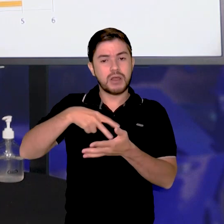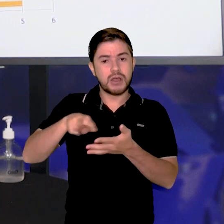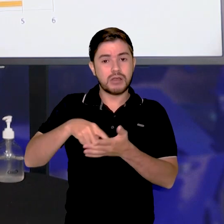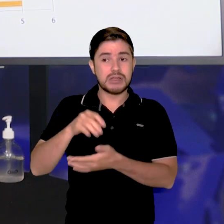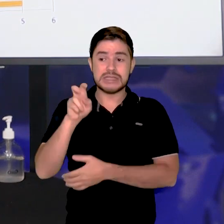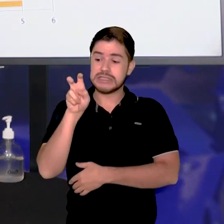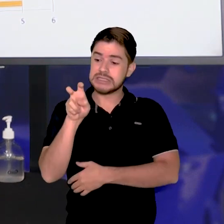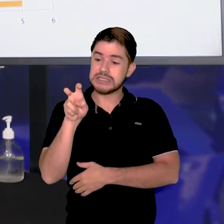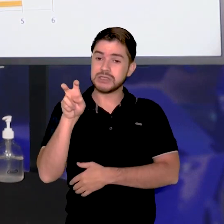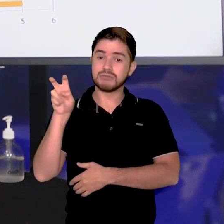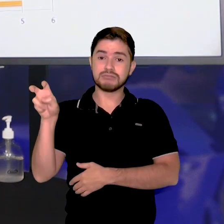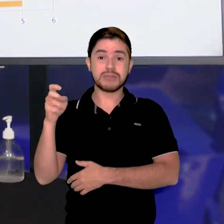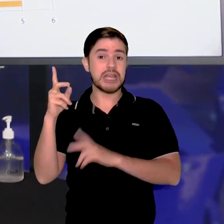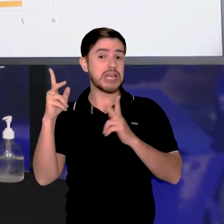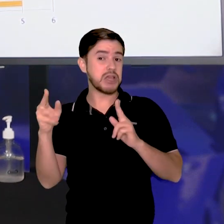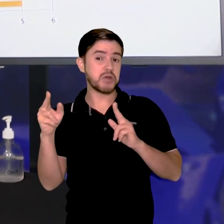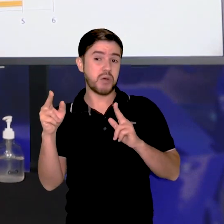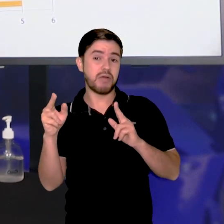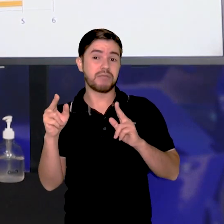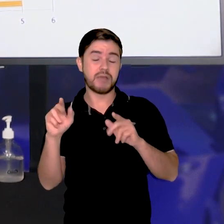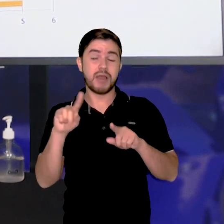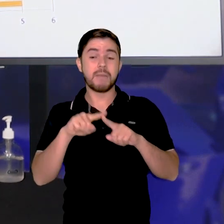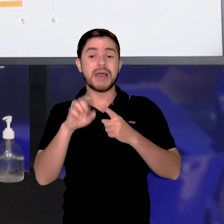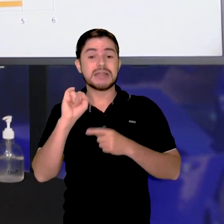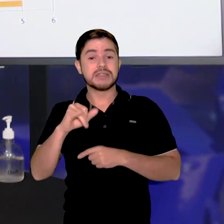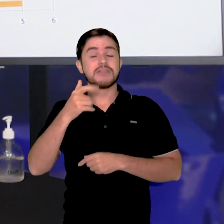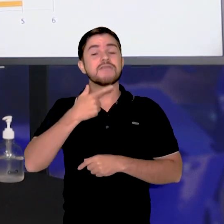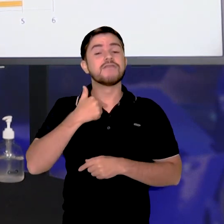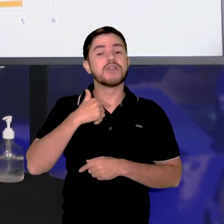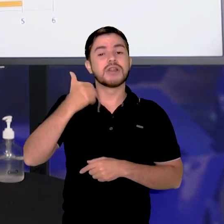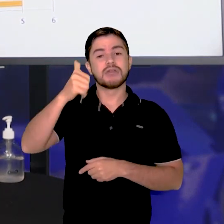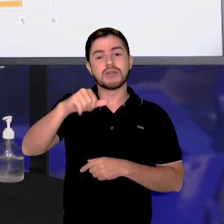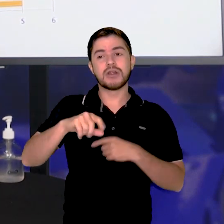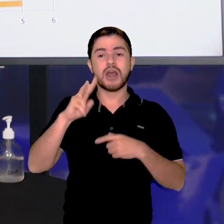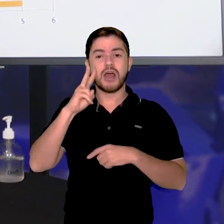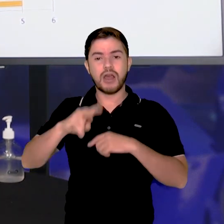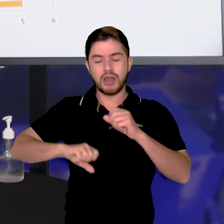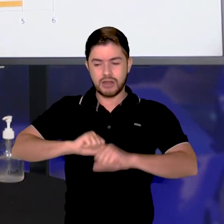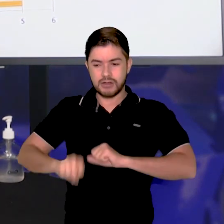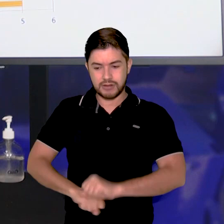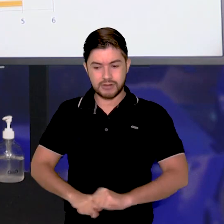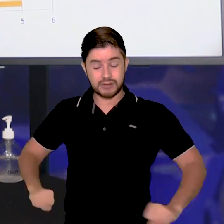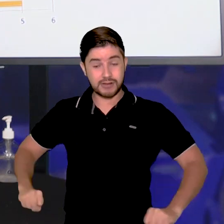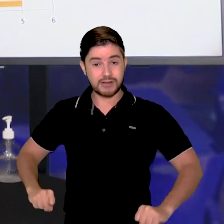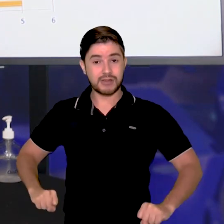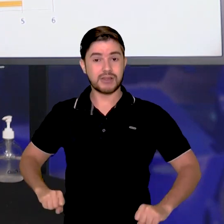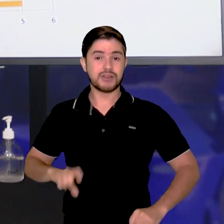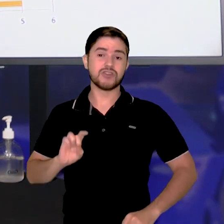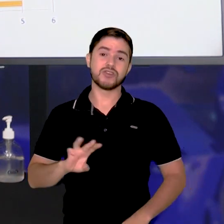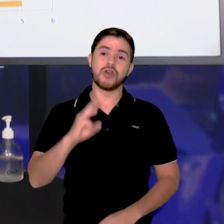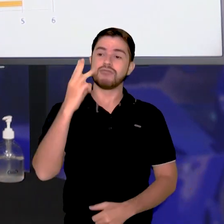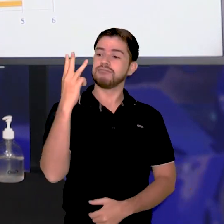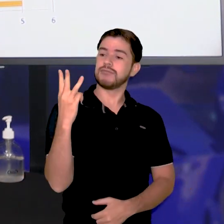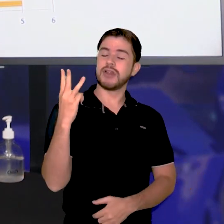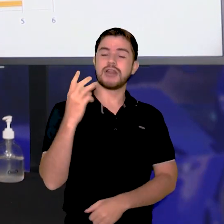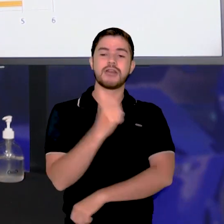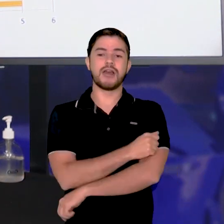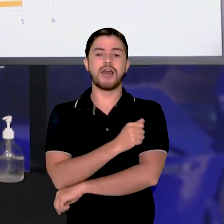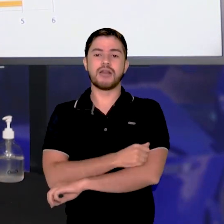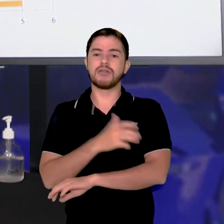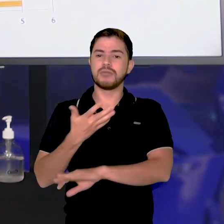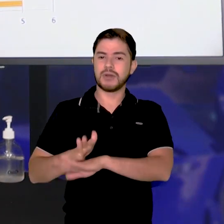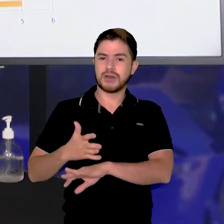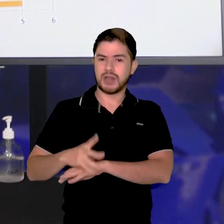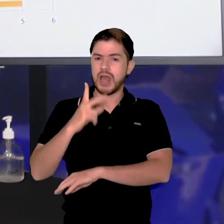alunos ambas. Mas se a gente quiser analisar, por exemplo, judô, a gente já percebe que 3 alunos praticam. Será que